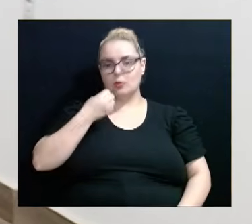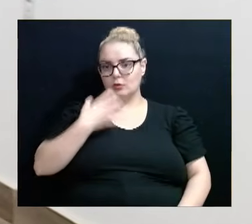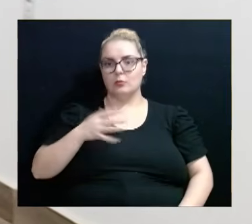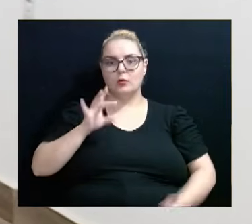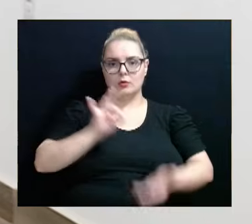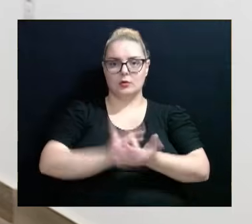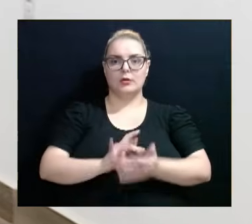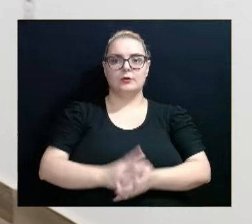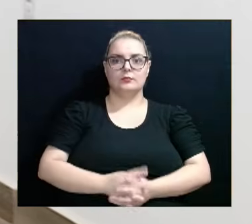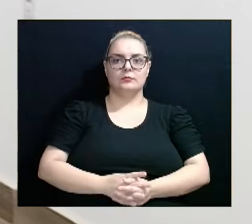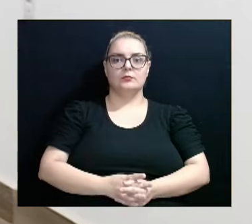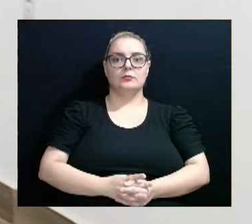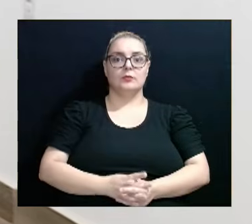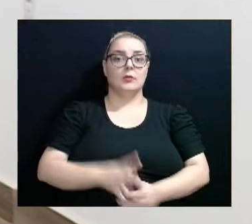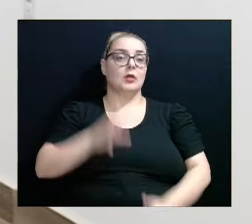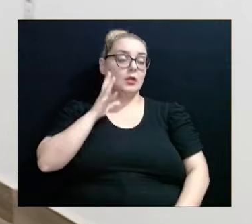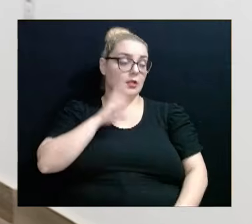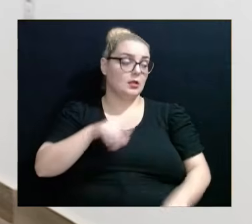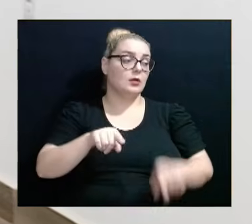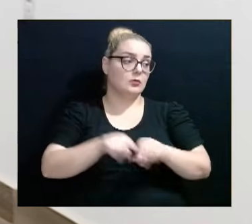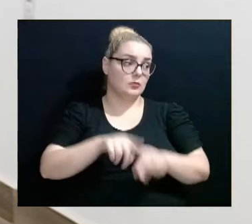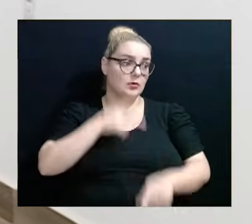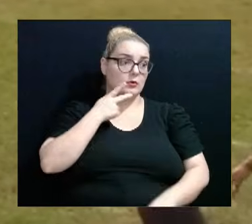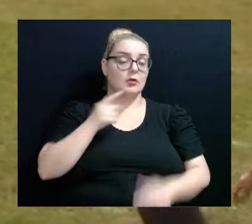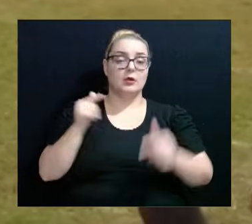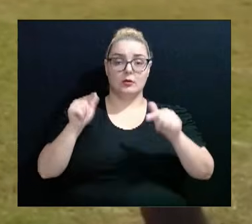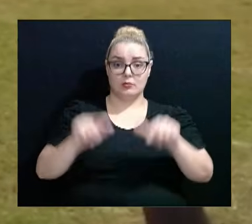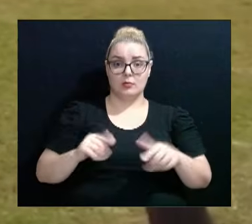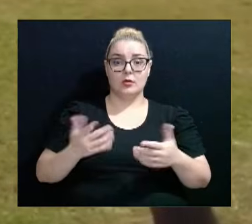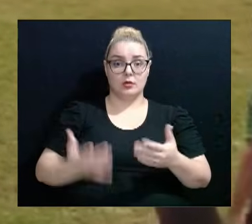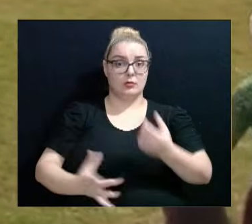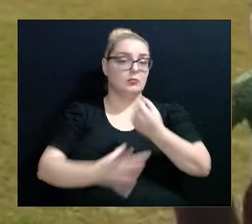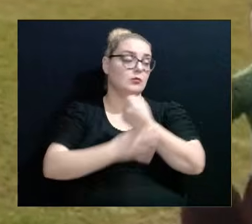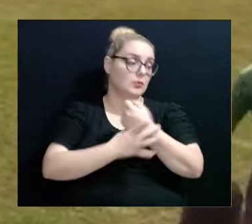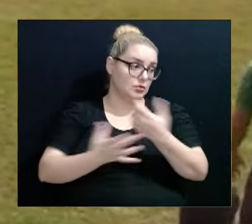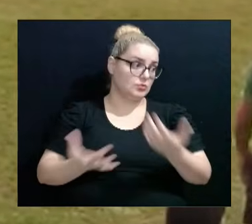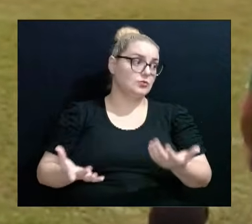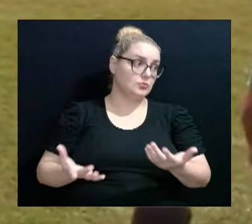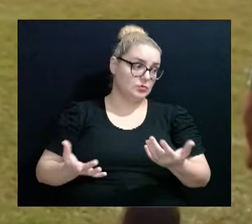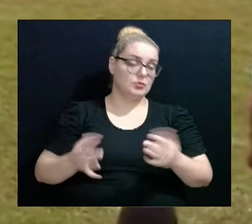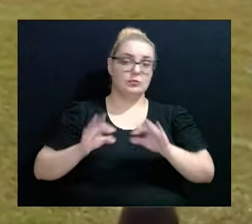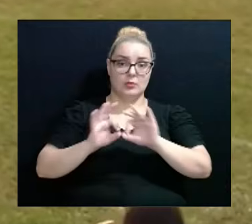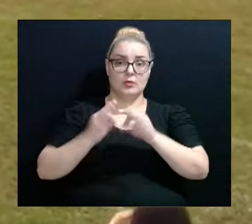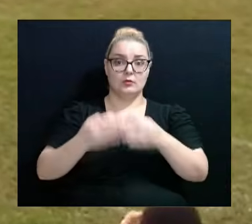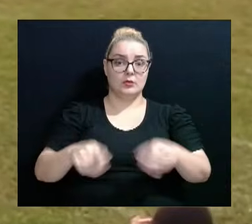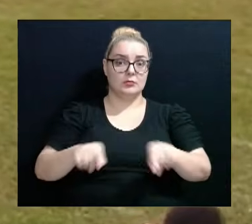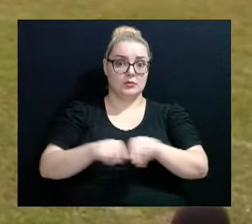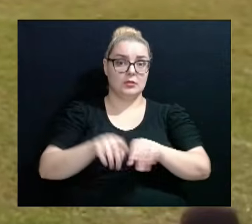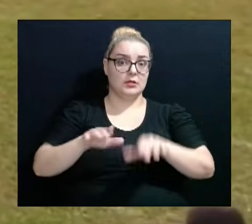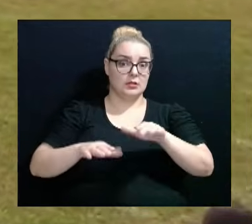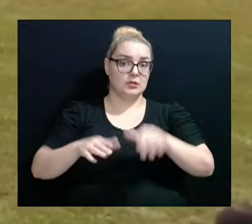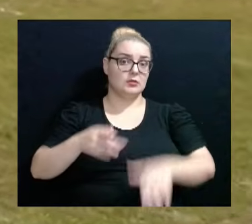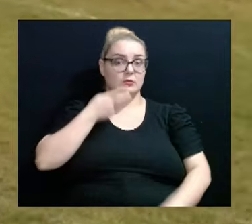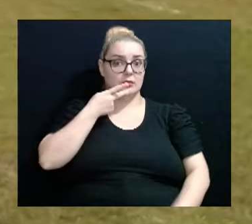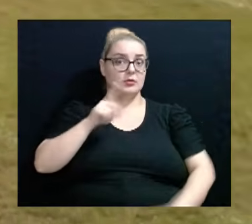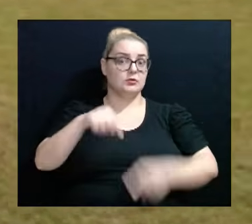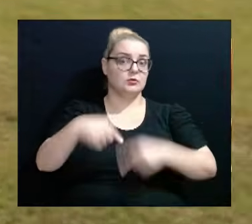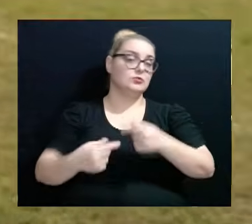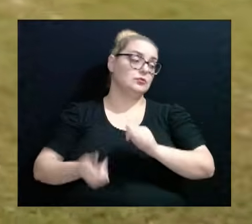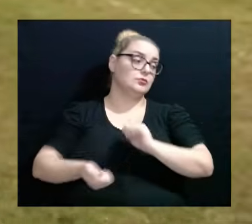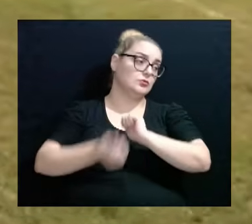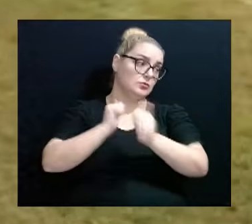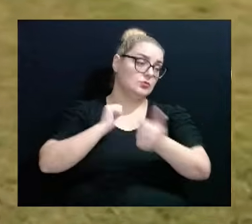negócio muito, muito bacana. Foi muito bacana mesmo. E é bacana falar disso também, que é um ambiente seguro, né? Inclusive